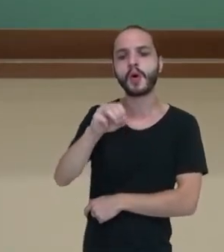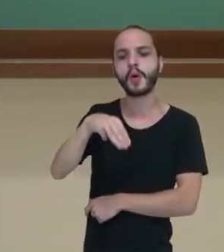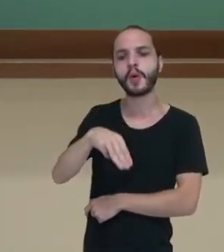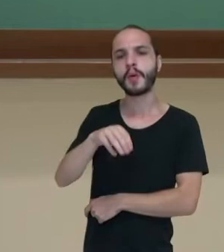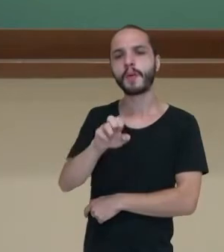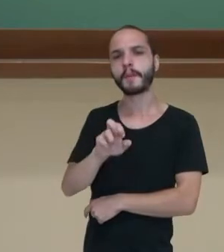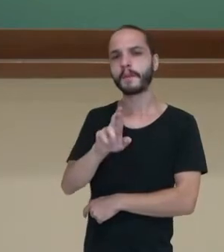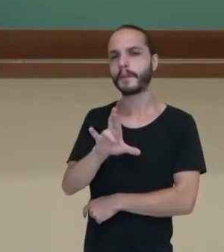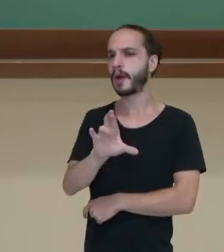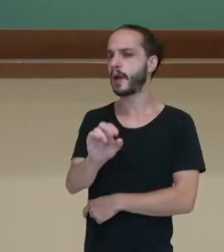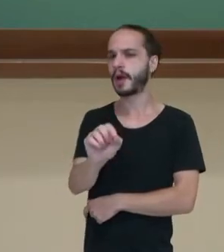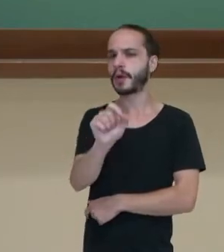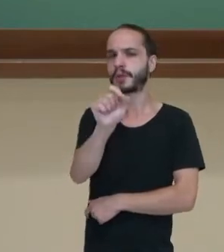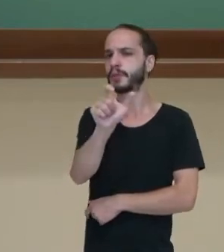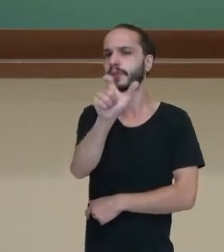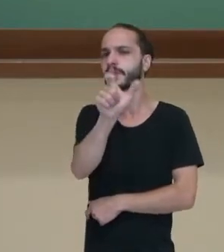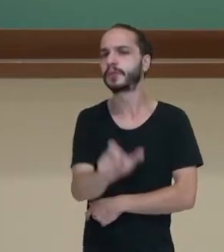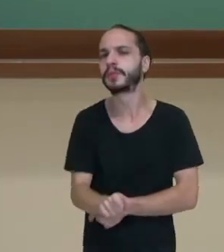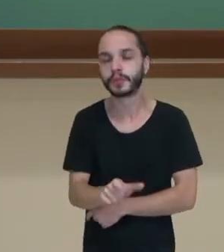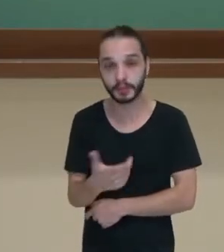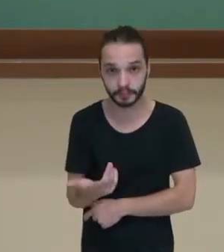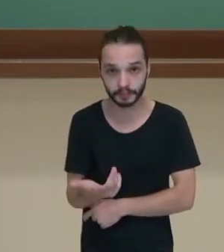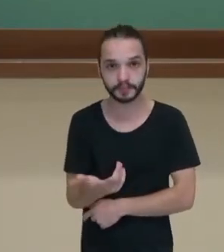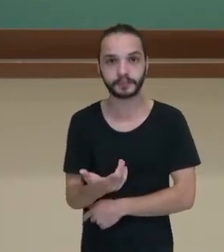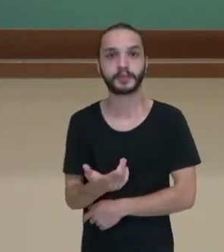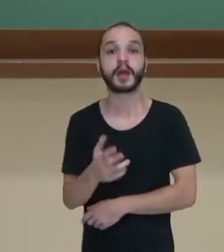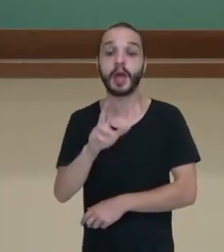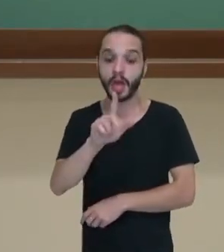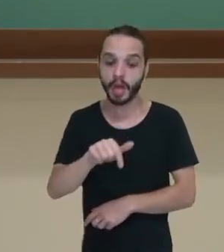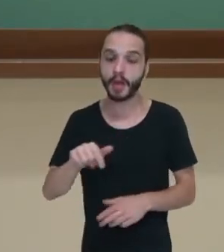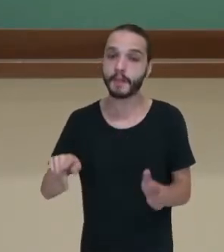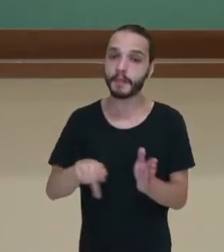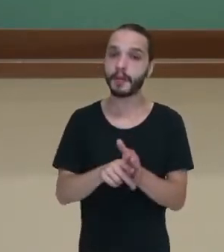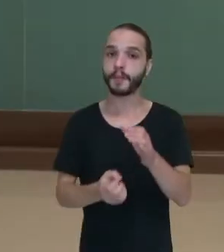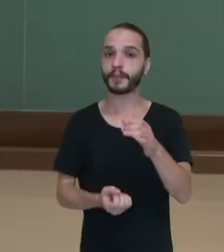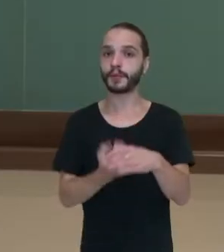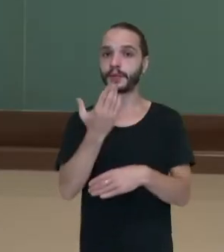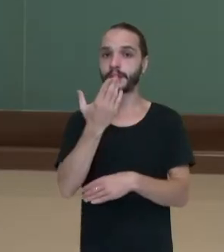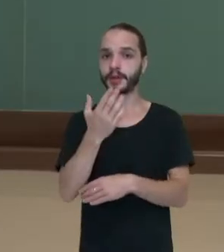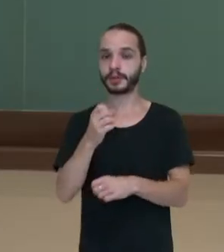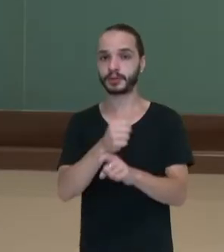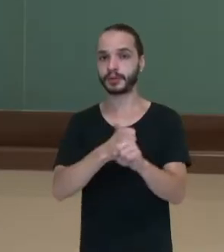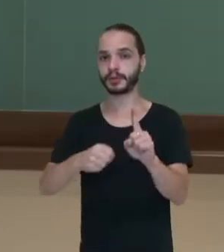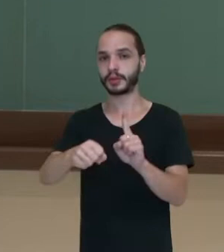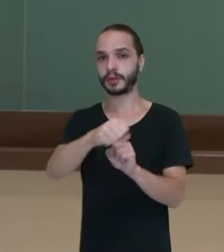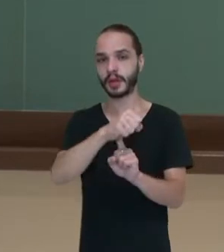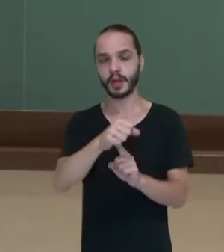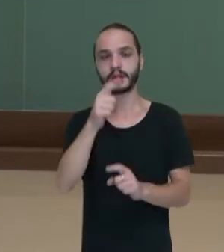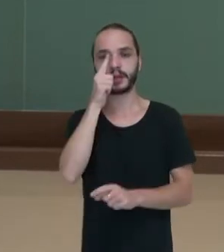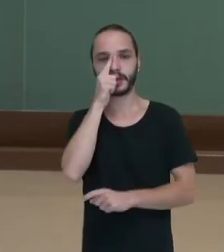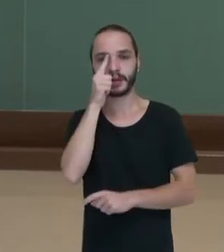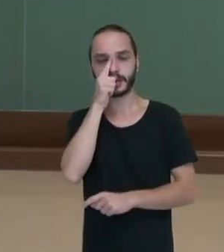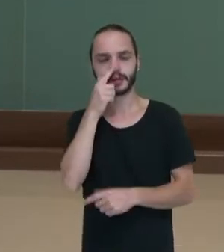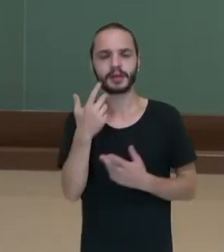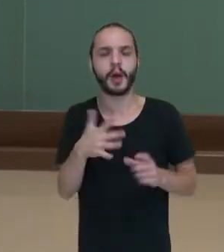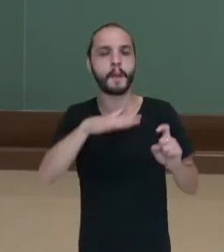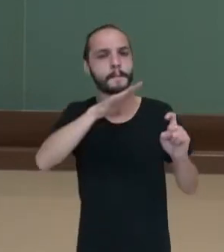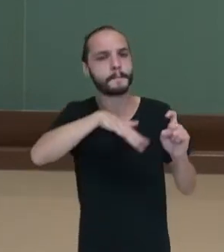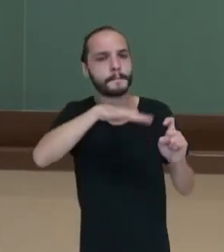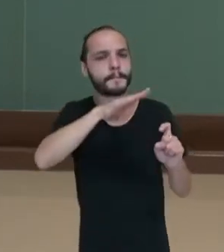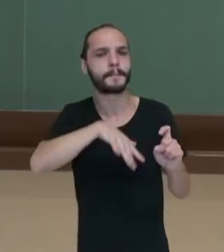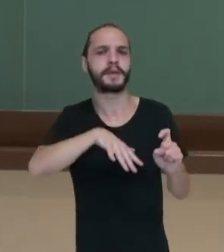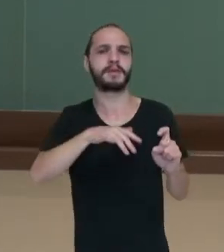a forma que é construída a sociedade grega. Então, os mitos, as lendas,